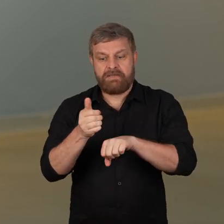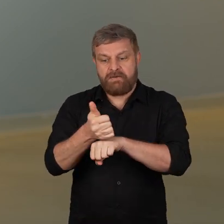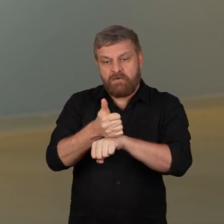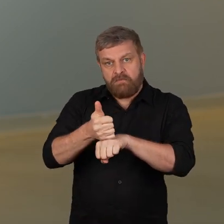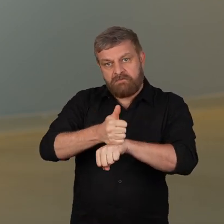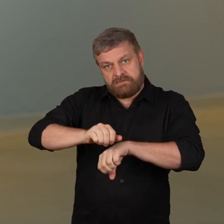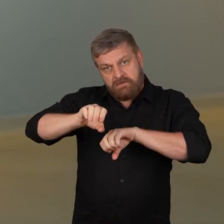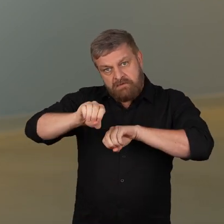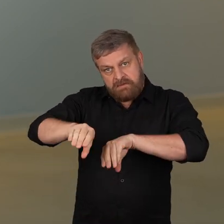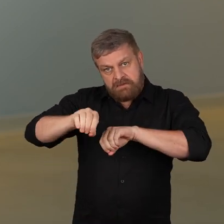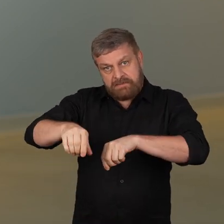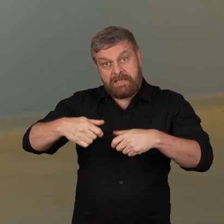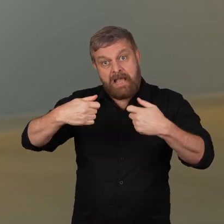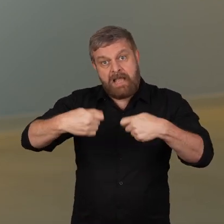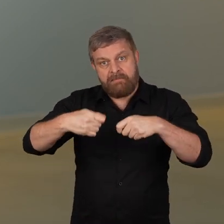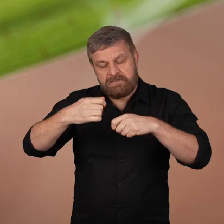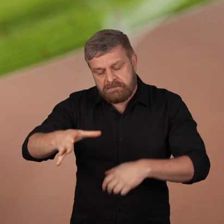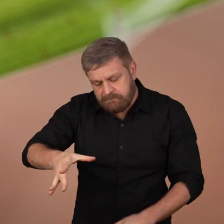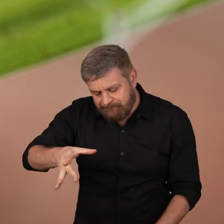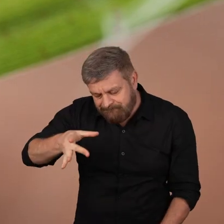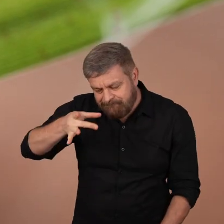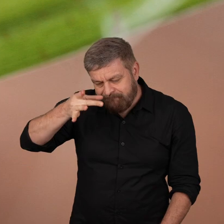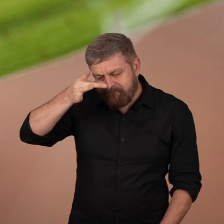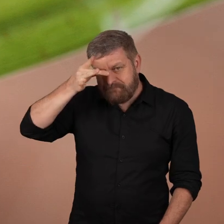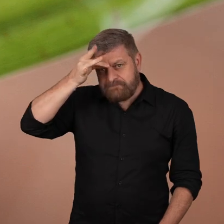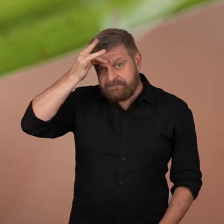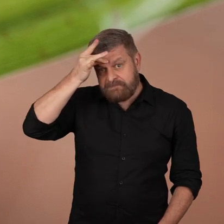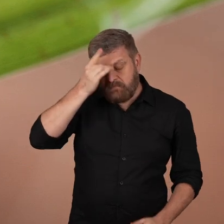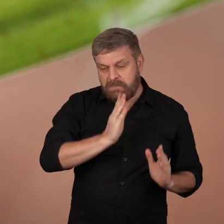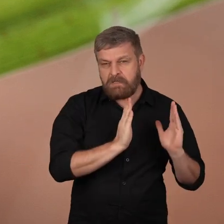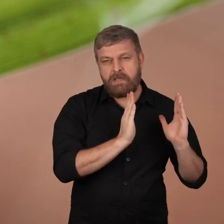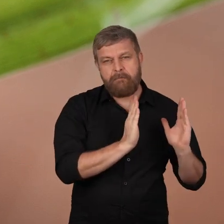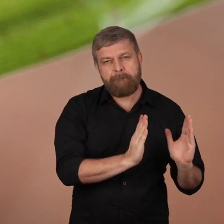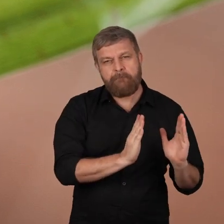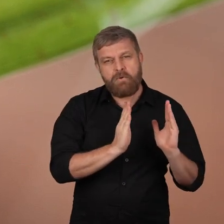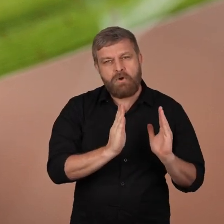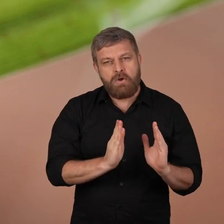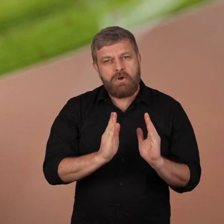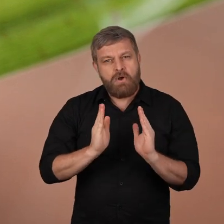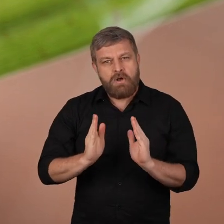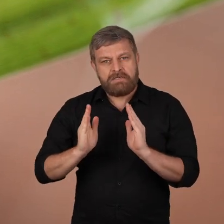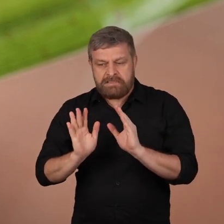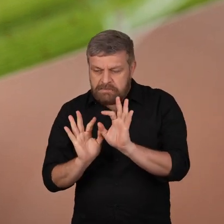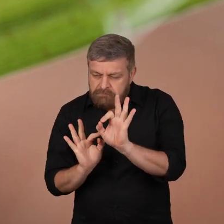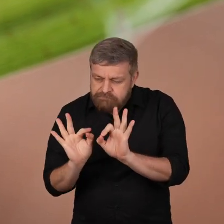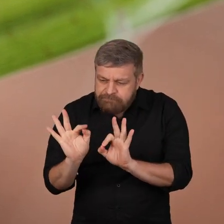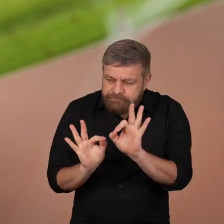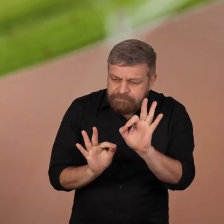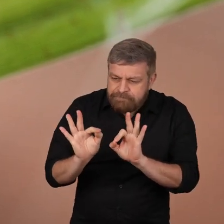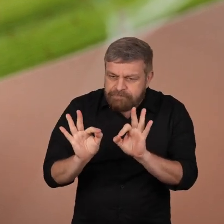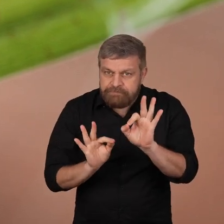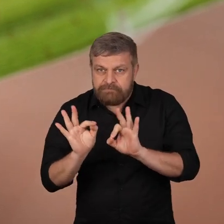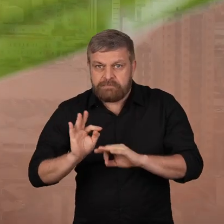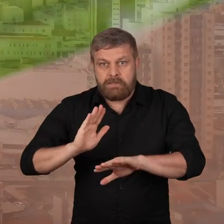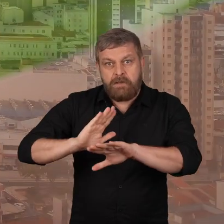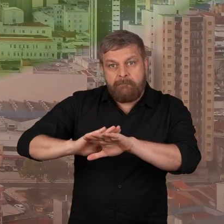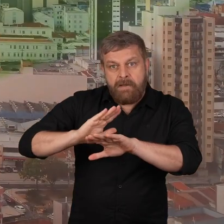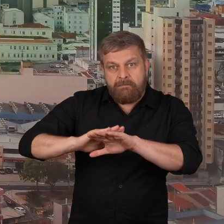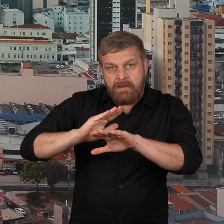educador, precisa compreender esse processo de elaboração, de construção